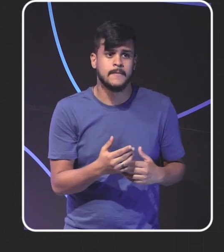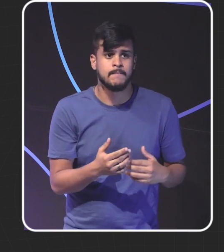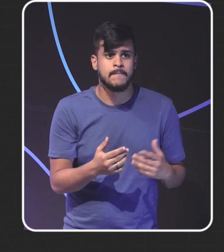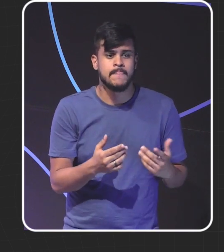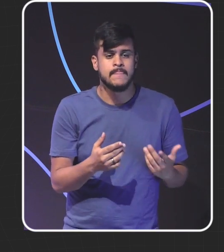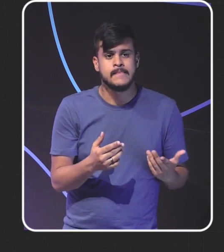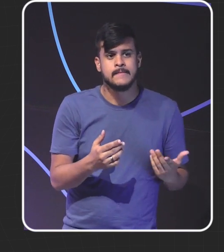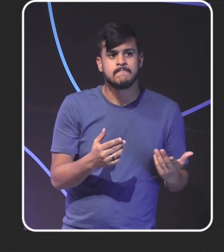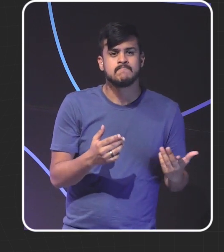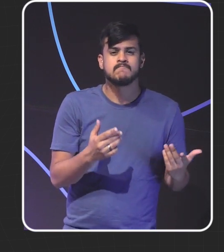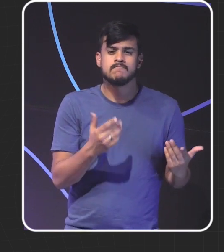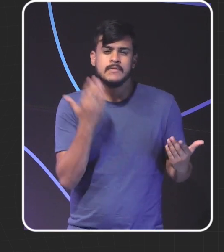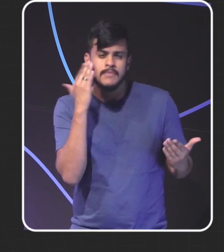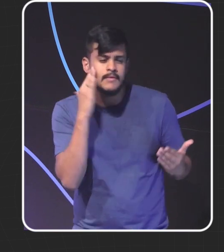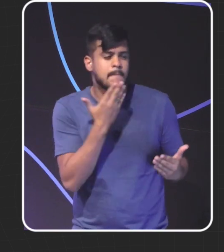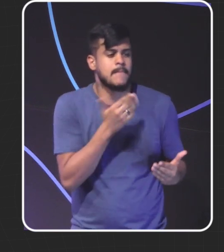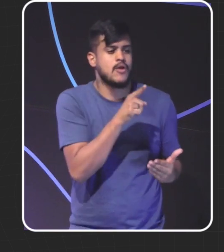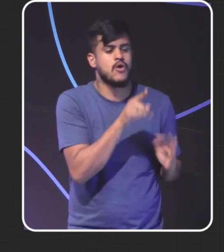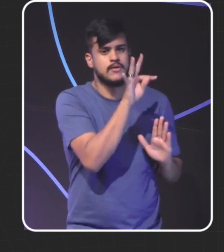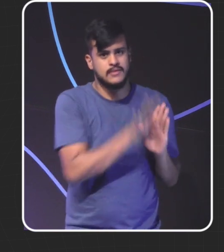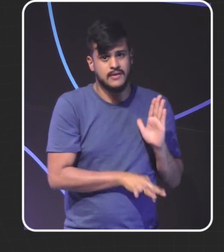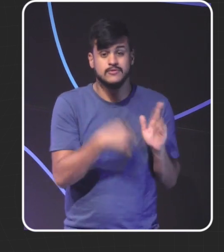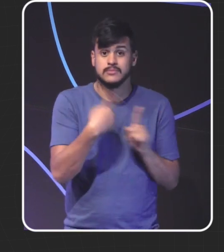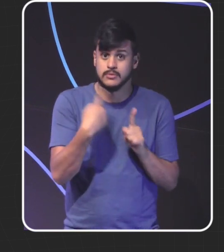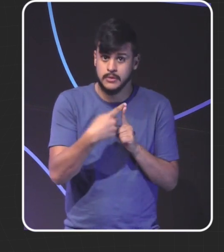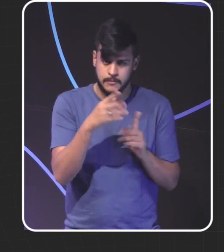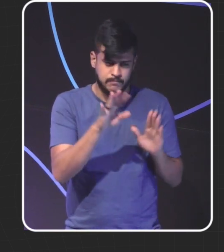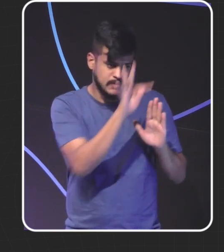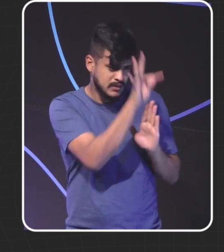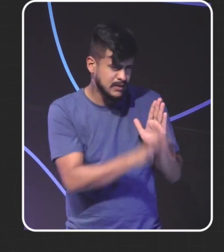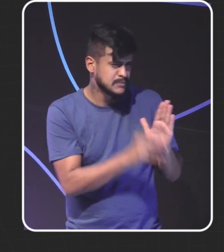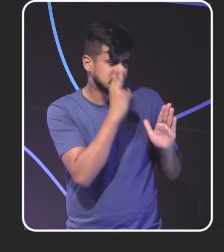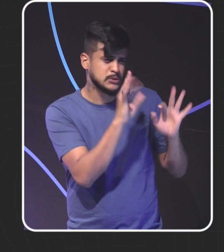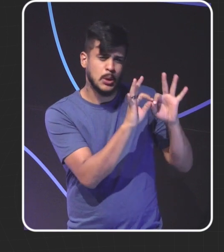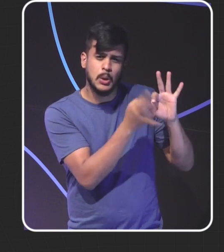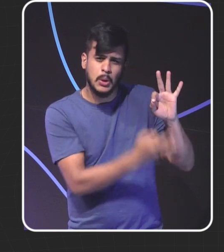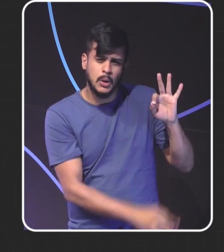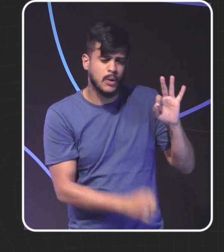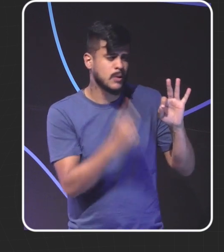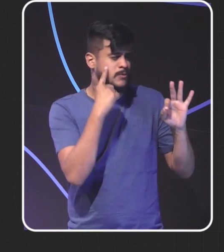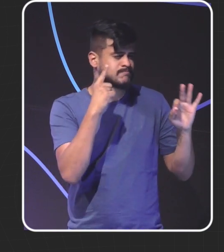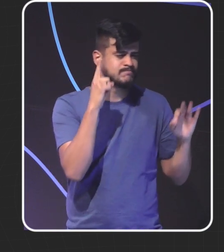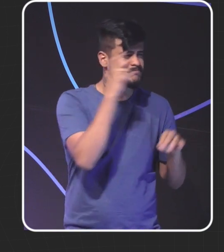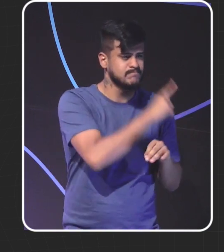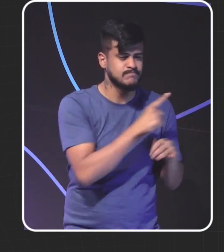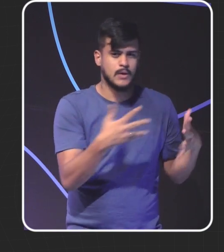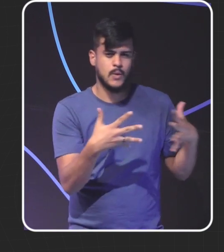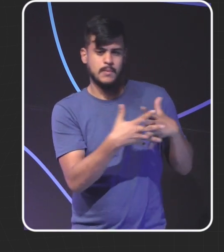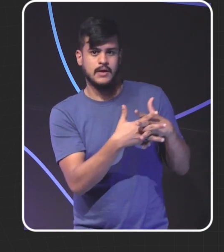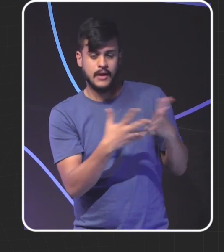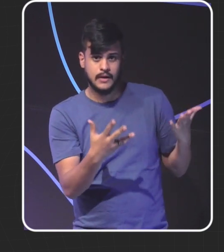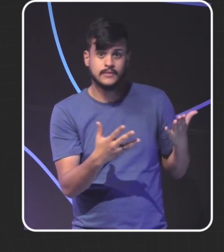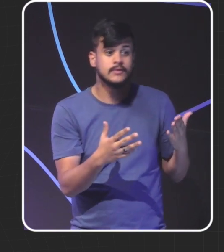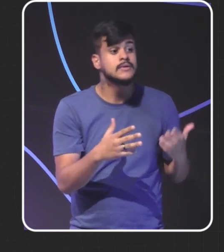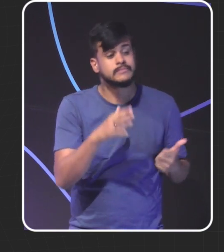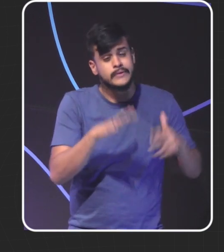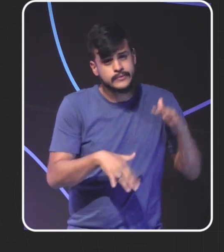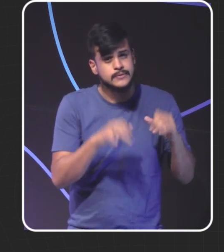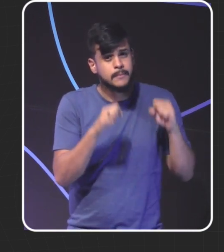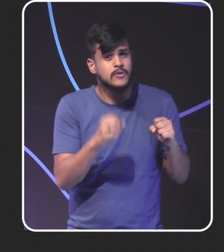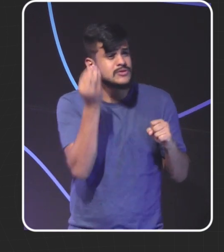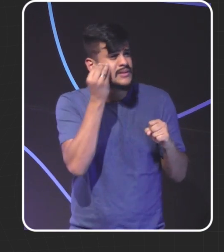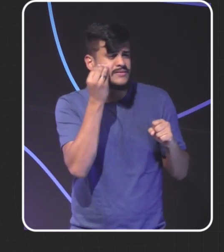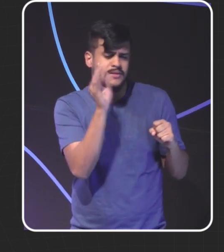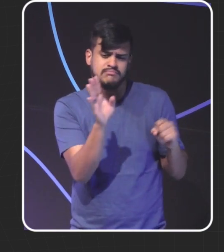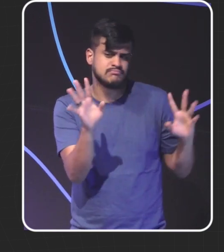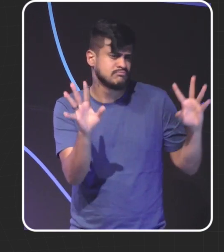trazer uma maior compreensão para o texto. Às vezes tem um texto que é muito complexo, muito longo, você pode, então, de certa forma, deixar ele mais